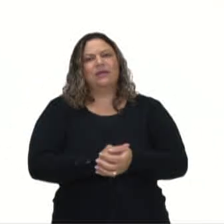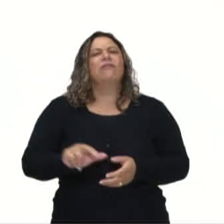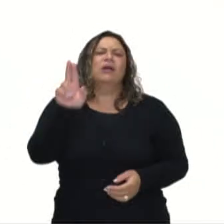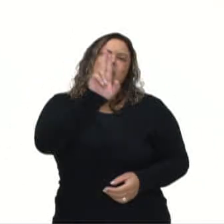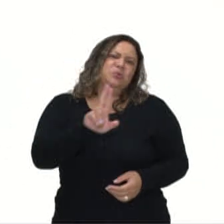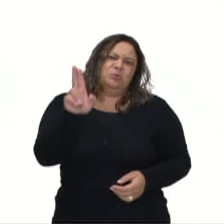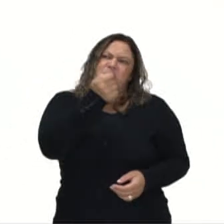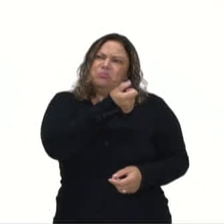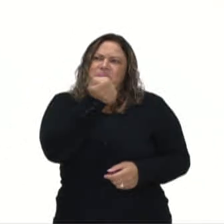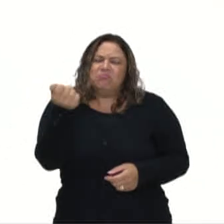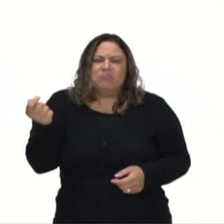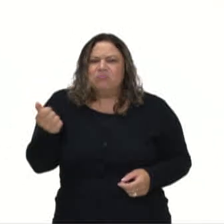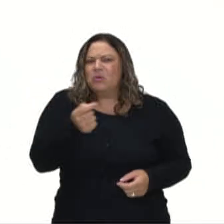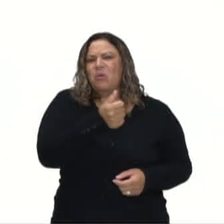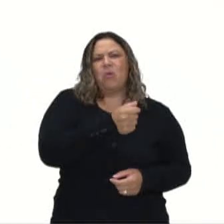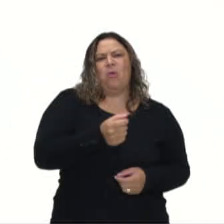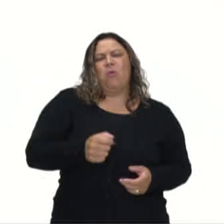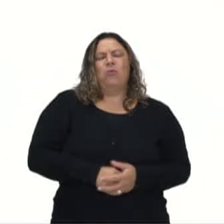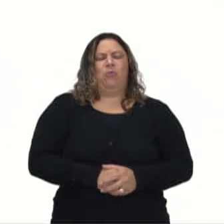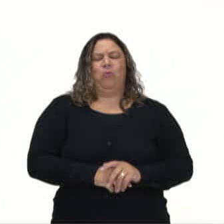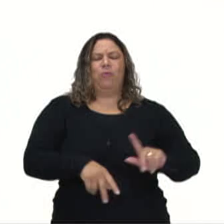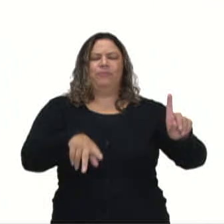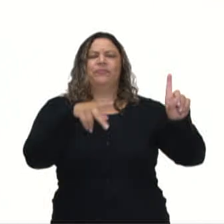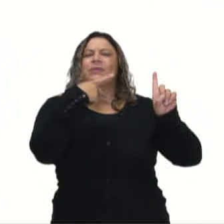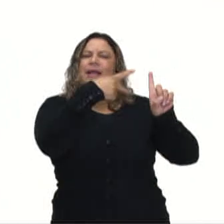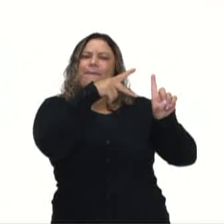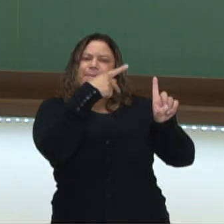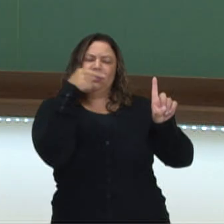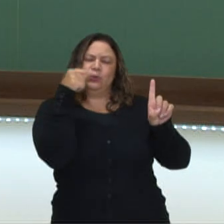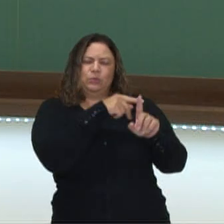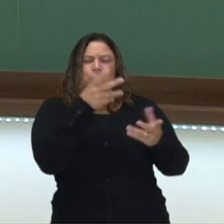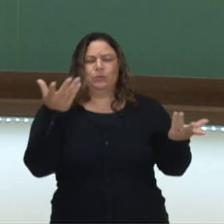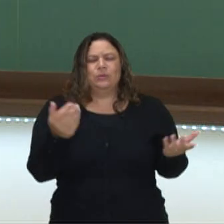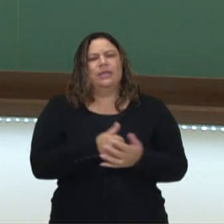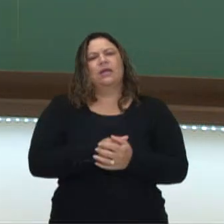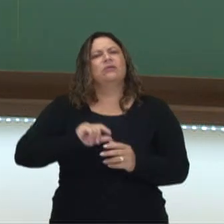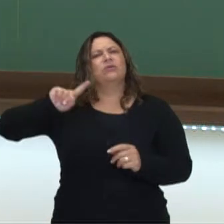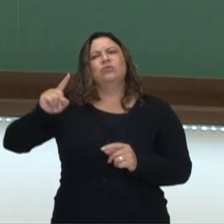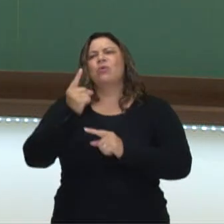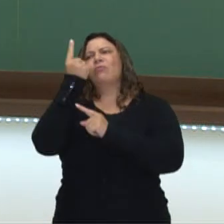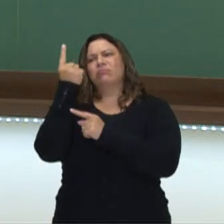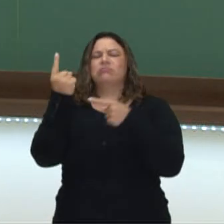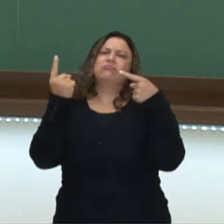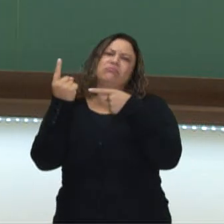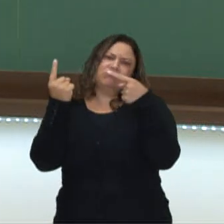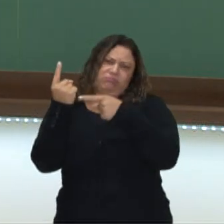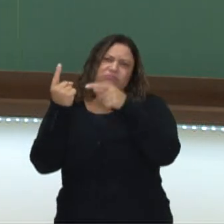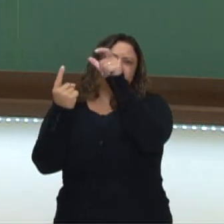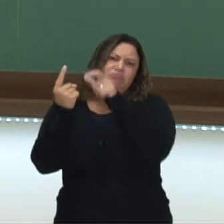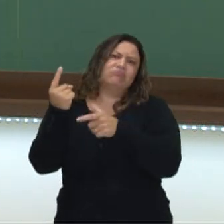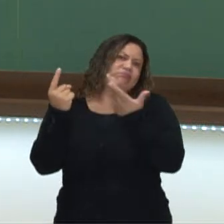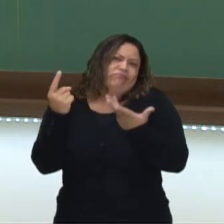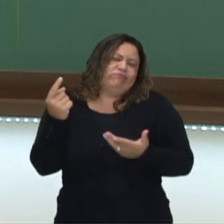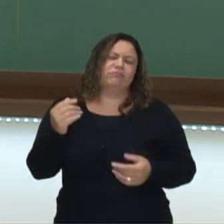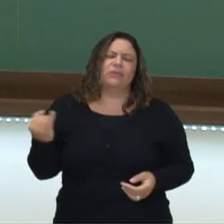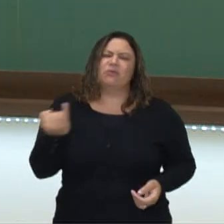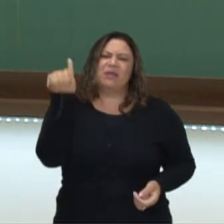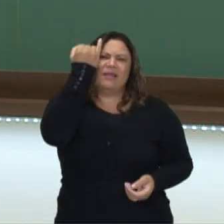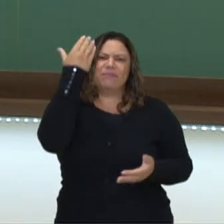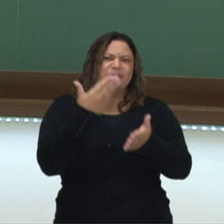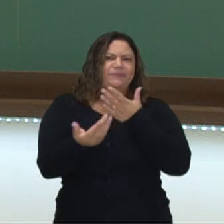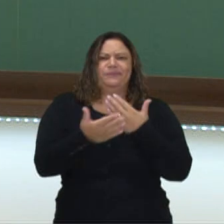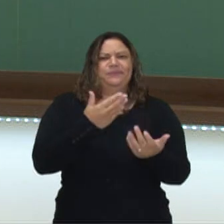personagem. Observe que nossa narrativa nós temos um narrador e apenas aparece um personagem que não tem relevância para a história,